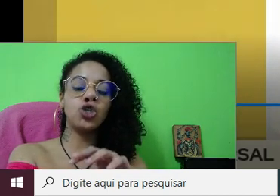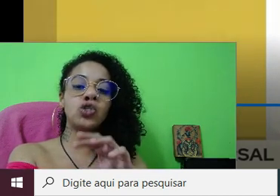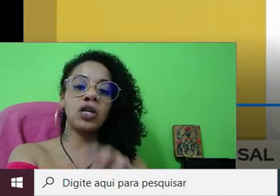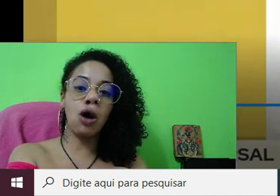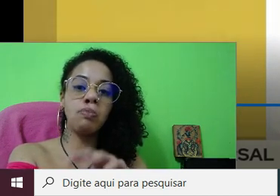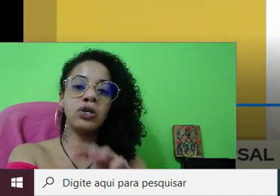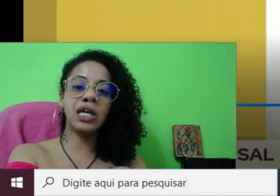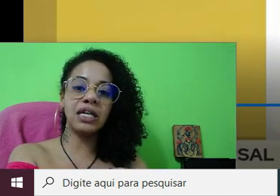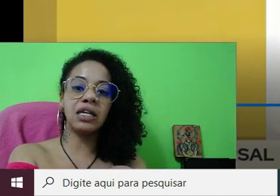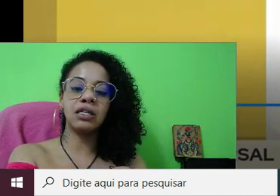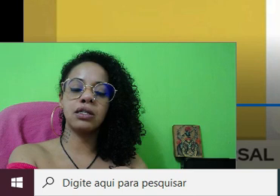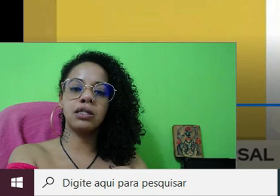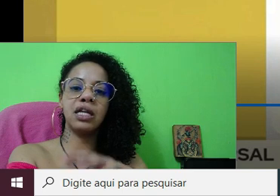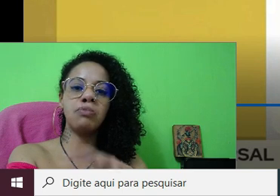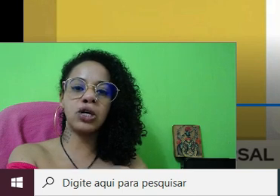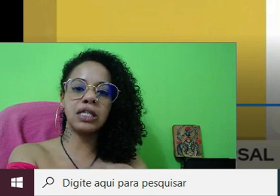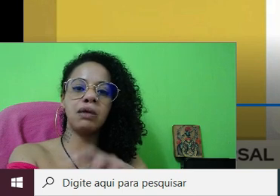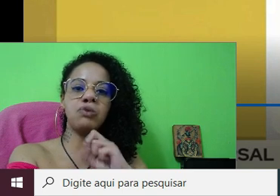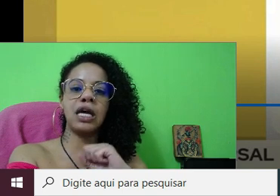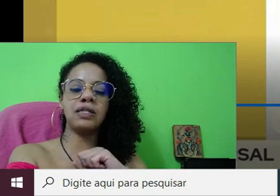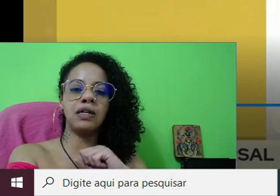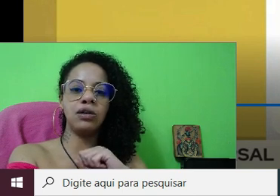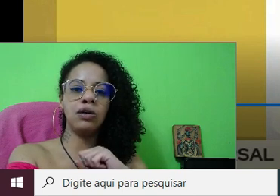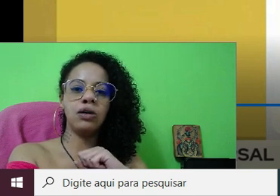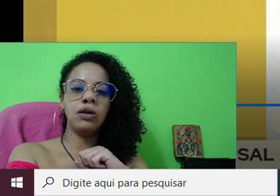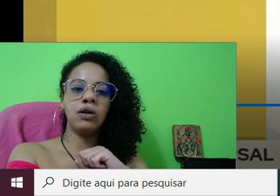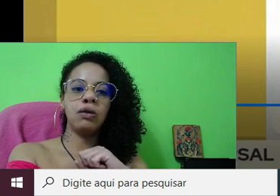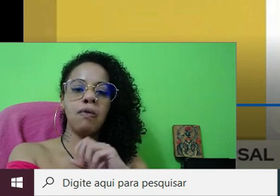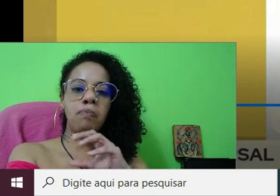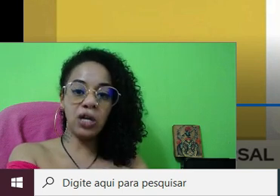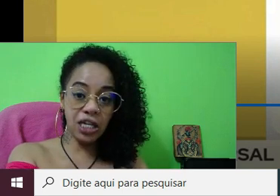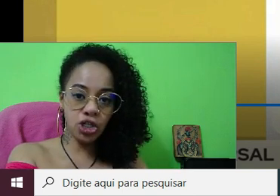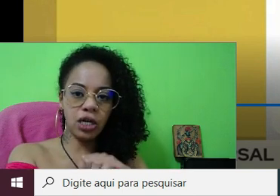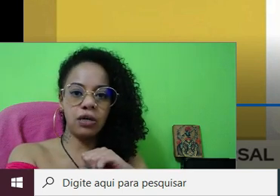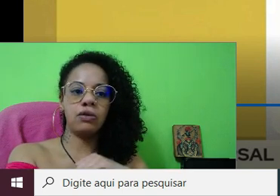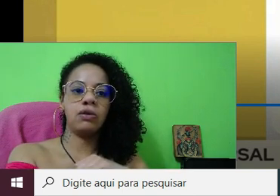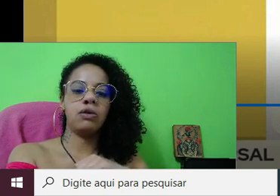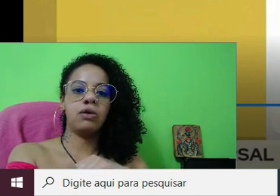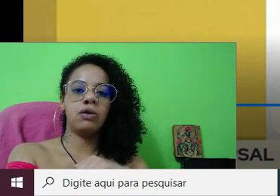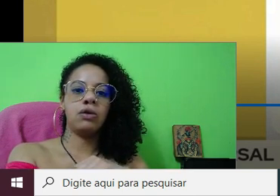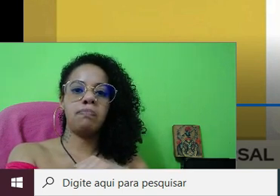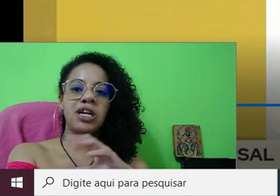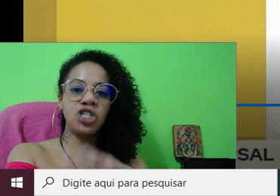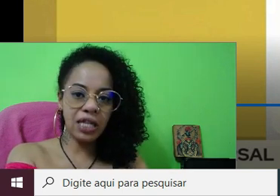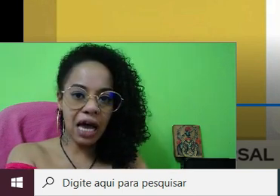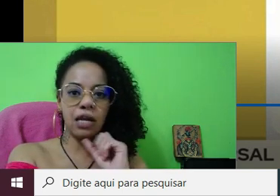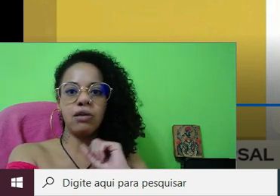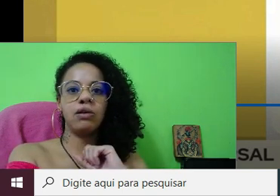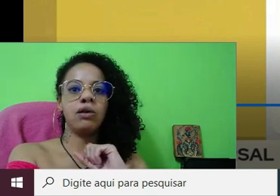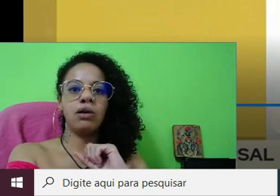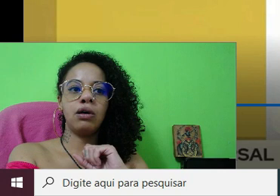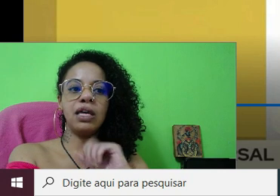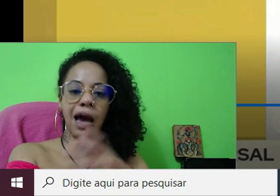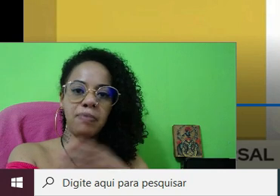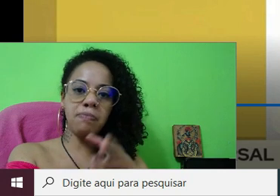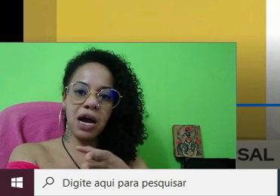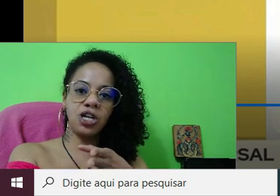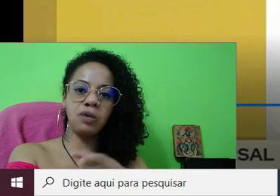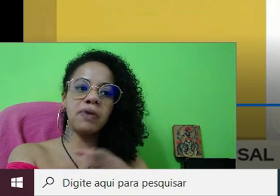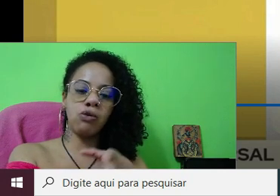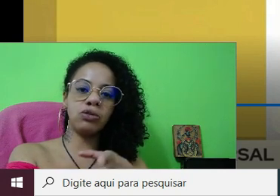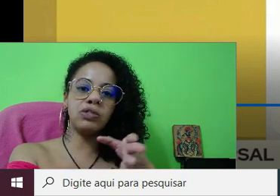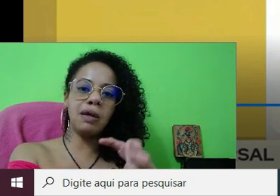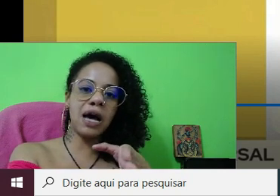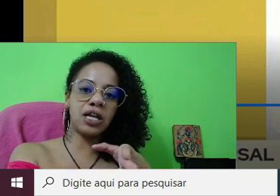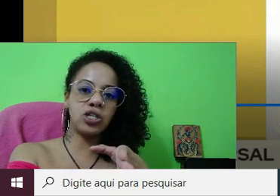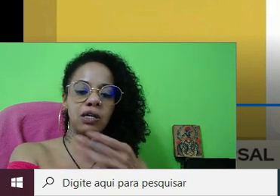política institucional burguesa da Democracia burguesa política partidária e abre